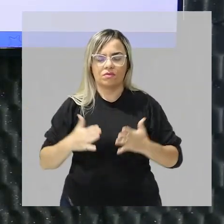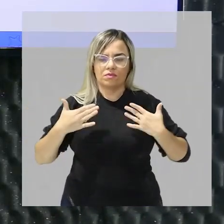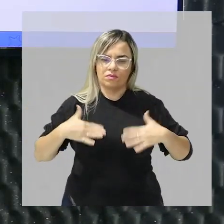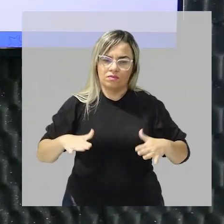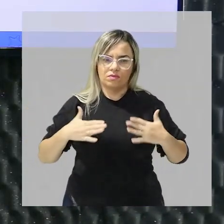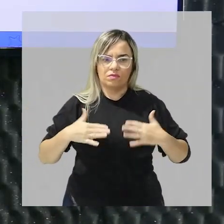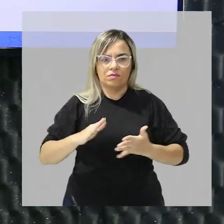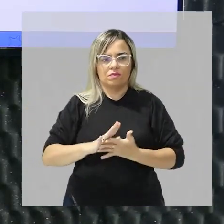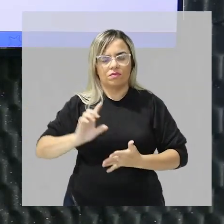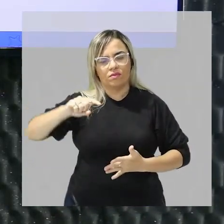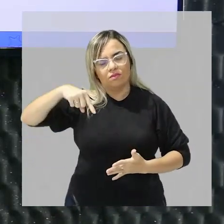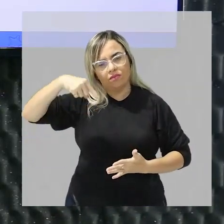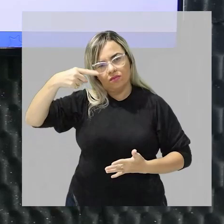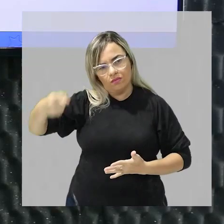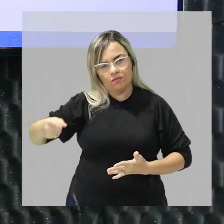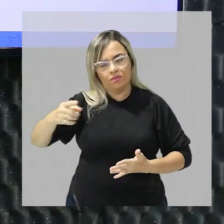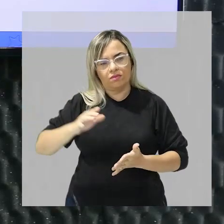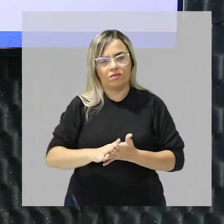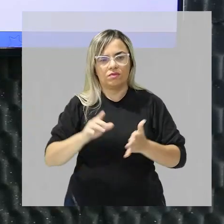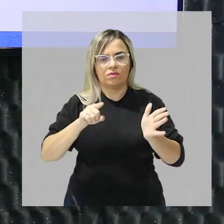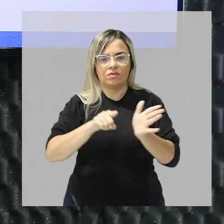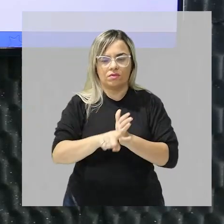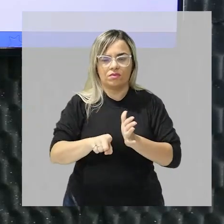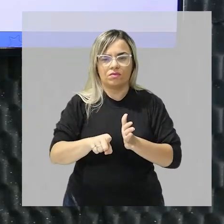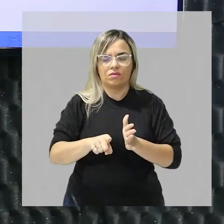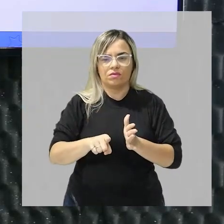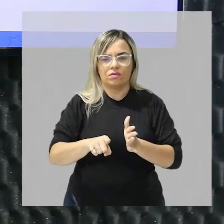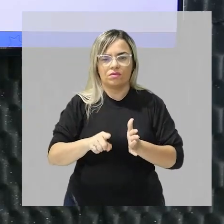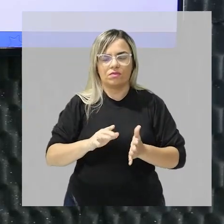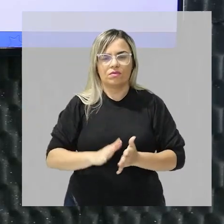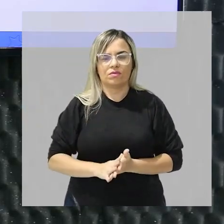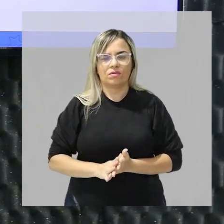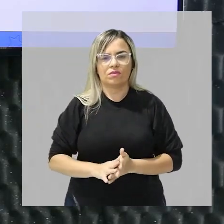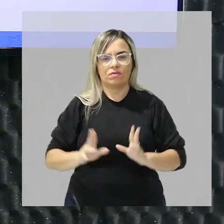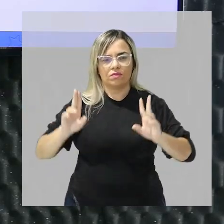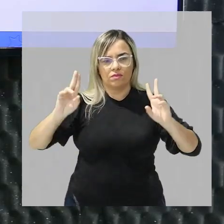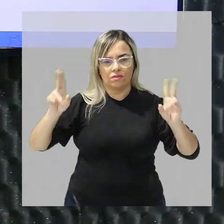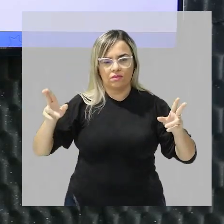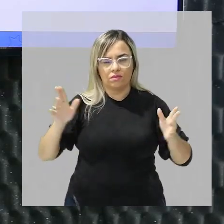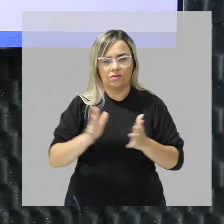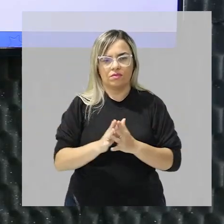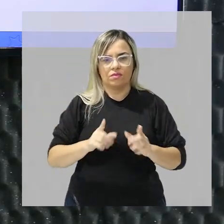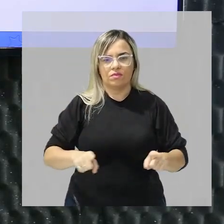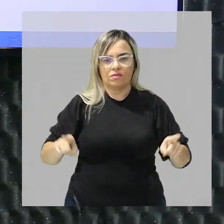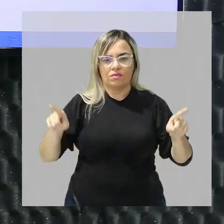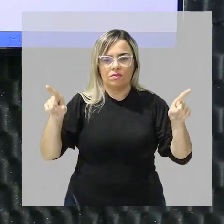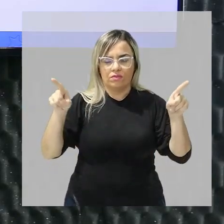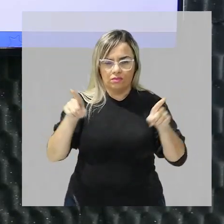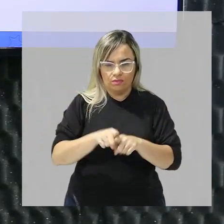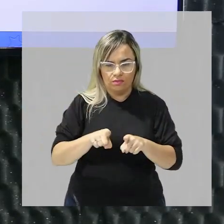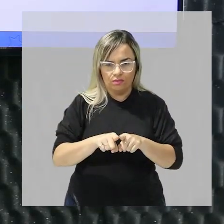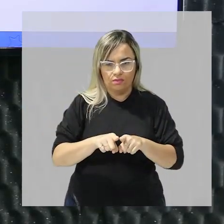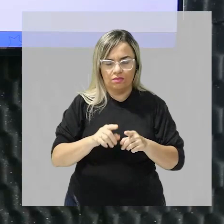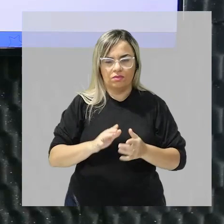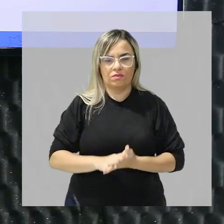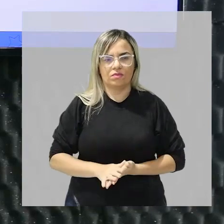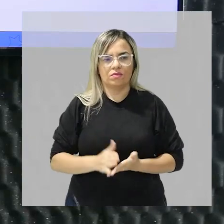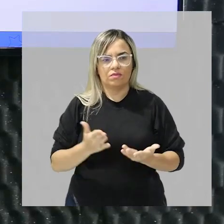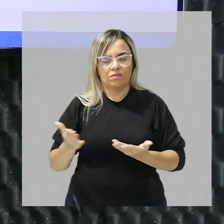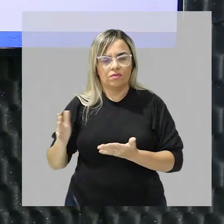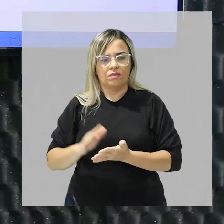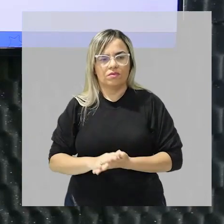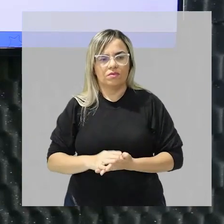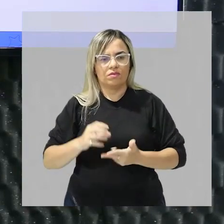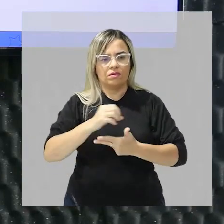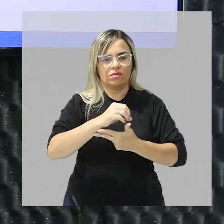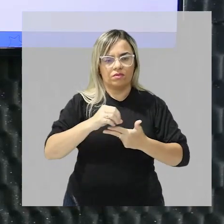a gente vai passar para a próxima questão dessa aula de hoje, que também é uma questão que caiu recentemente no